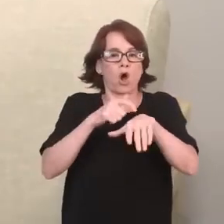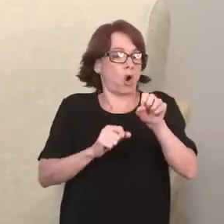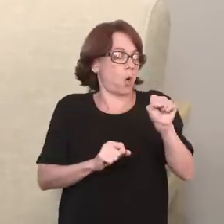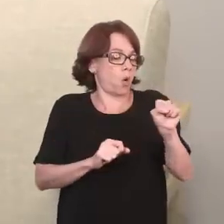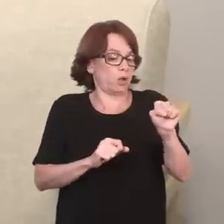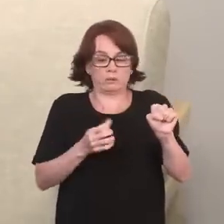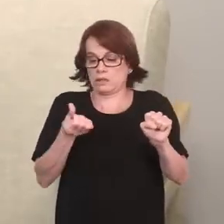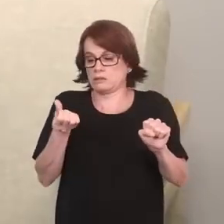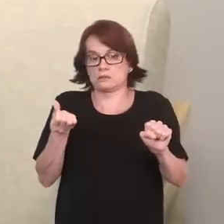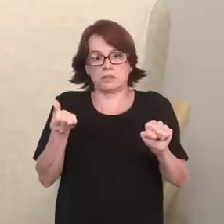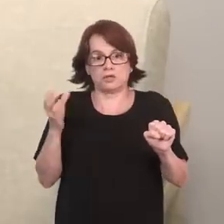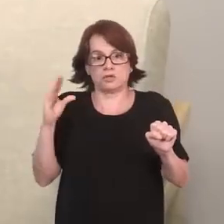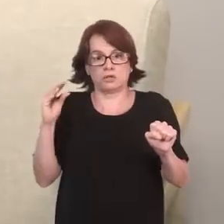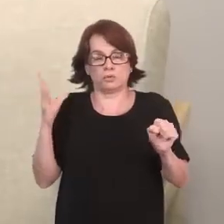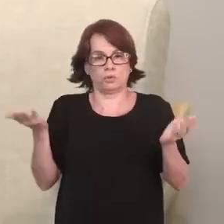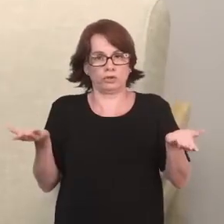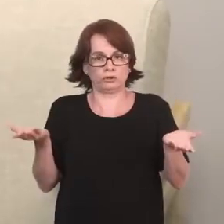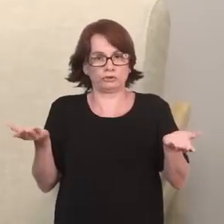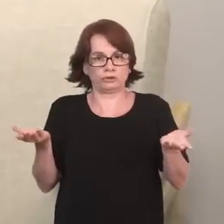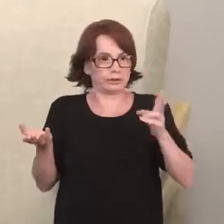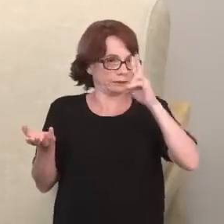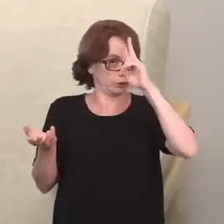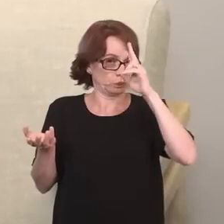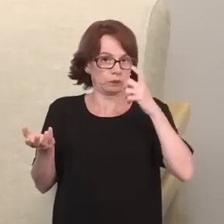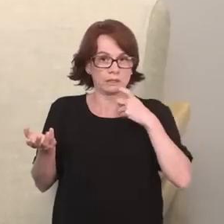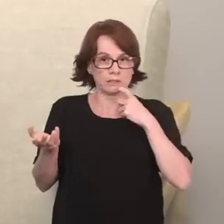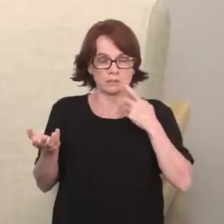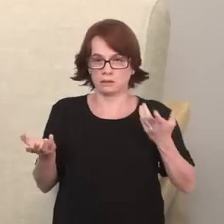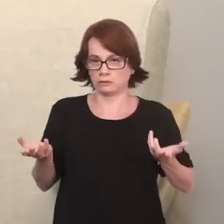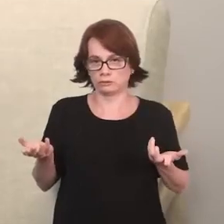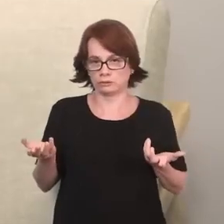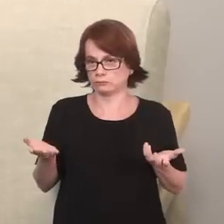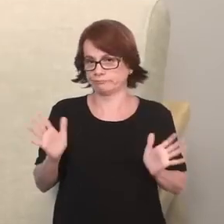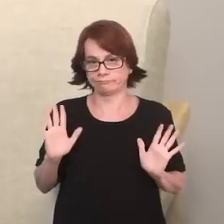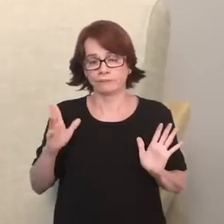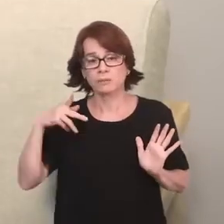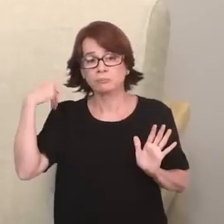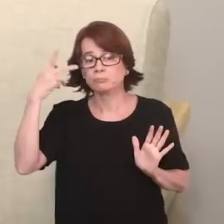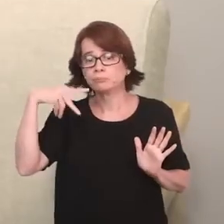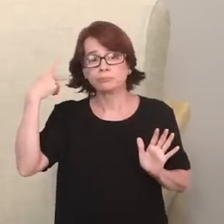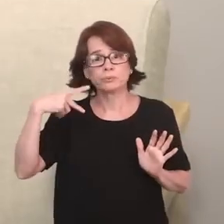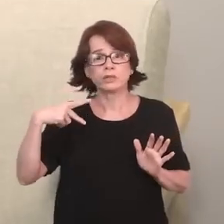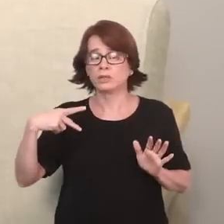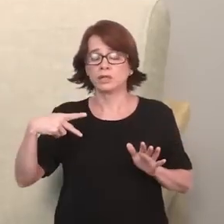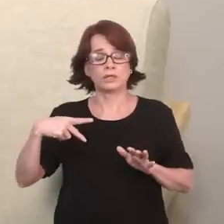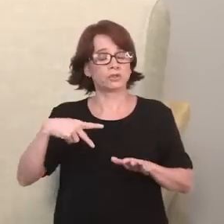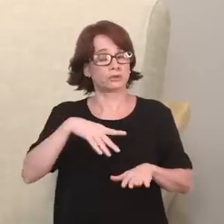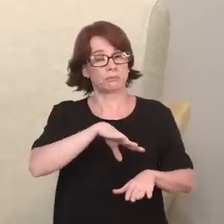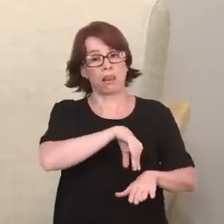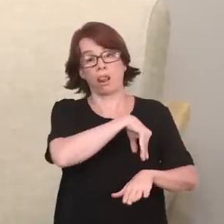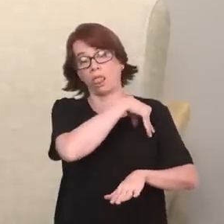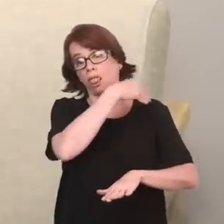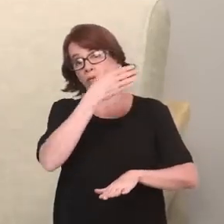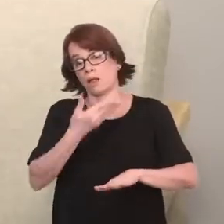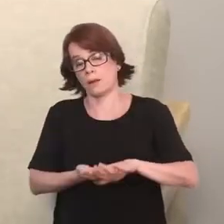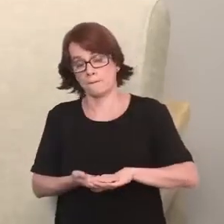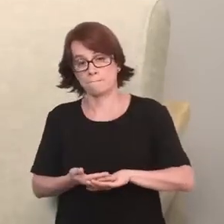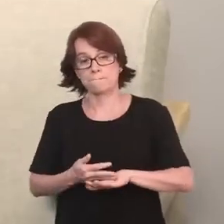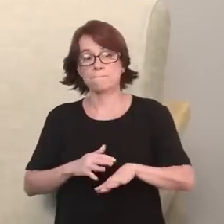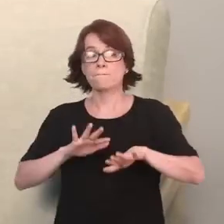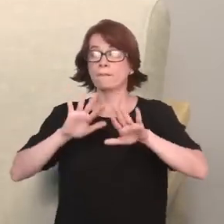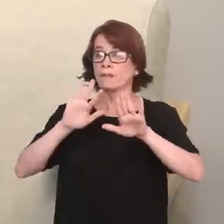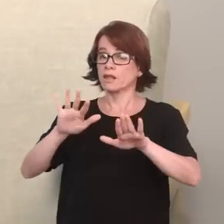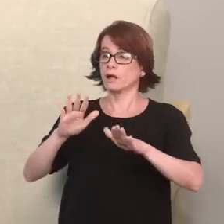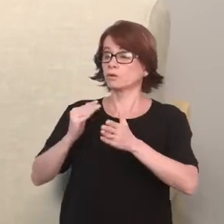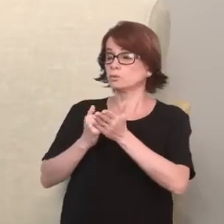político de 8 às 6, de segunda a sexta, ser político o tempo inteiro. Só que aí,